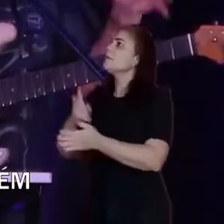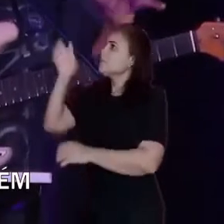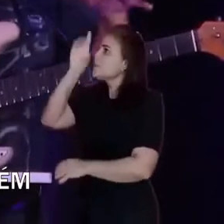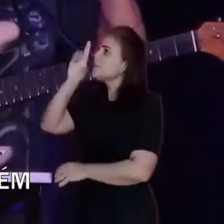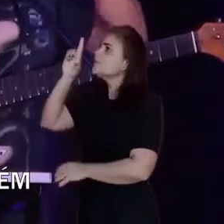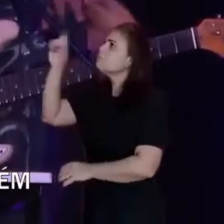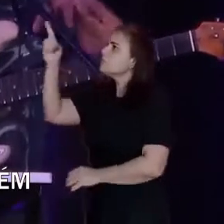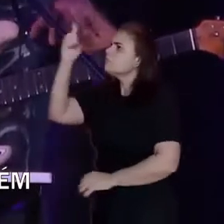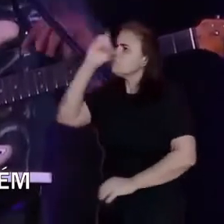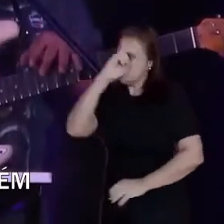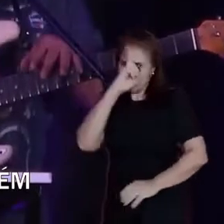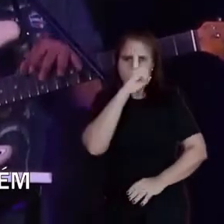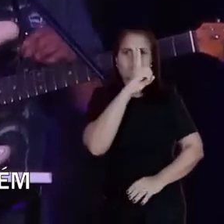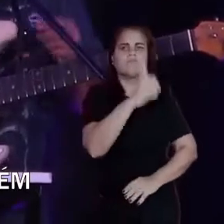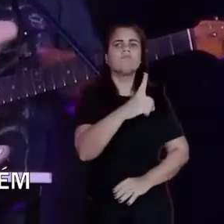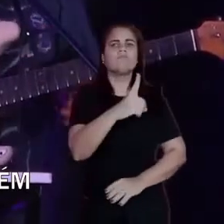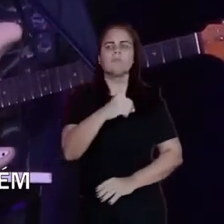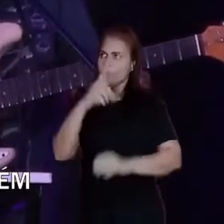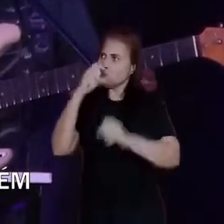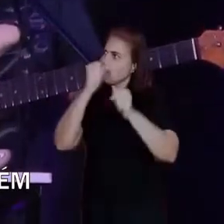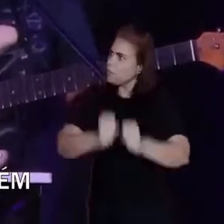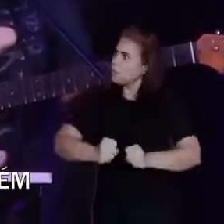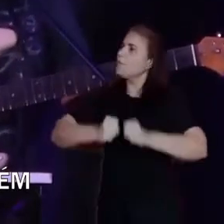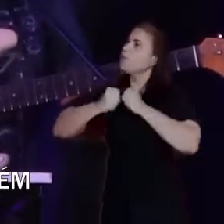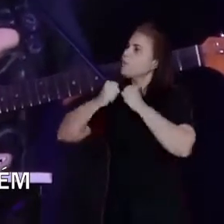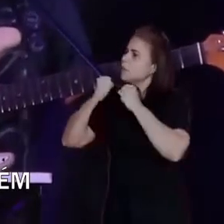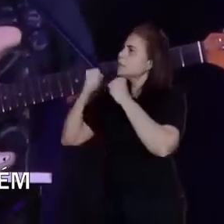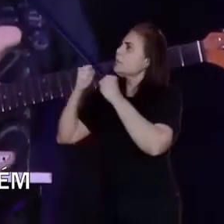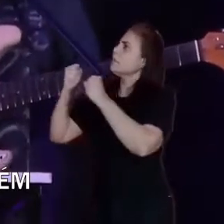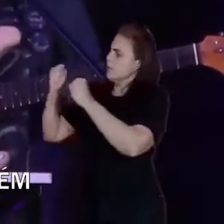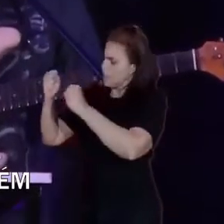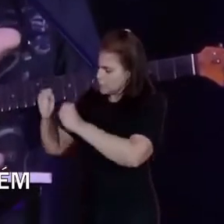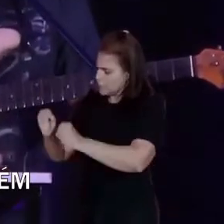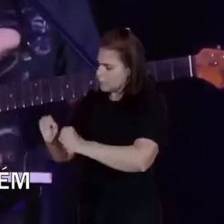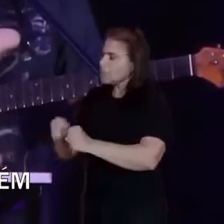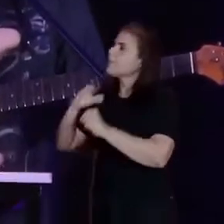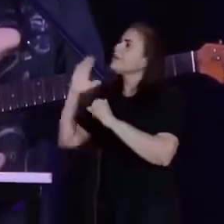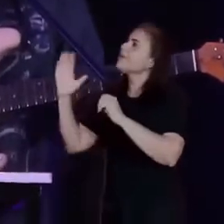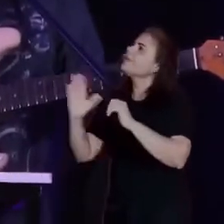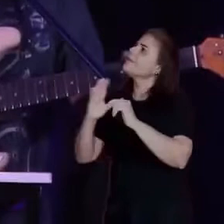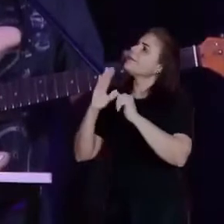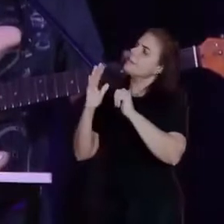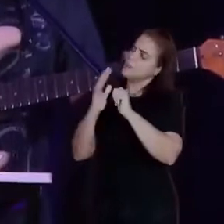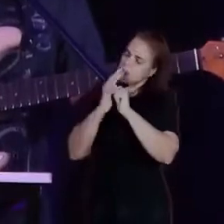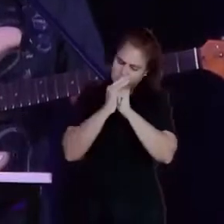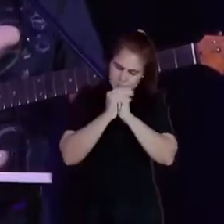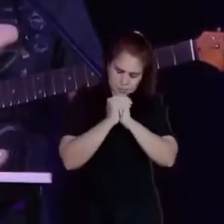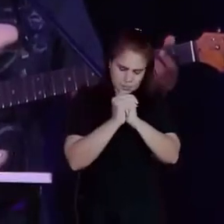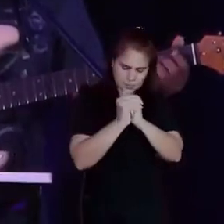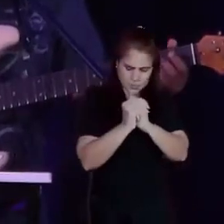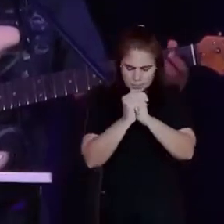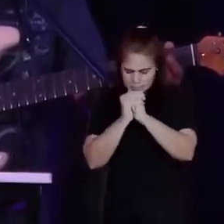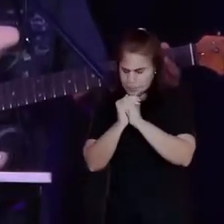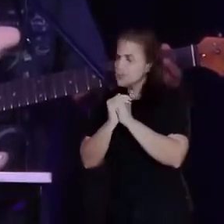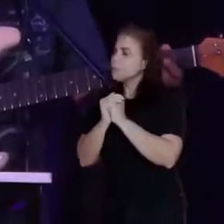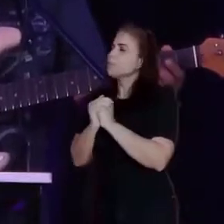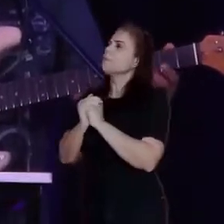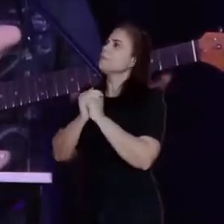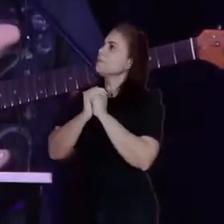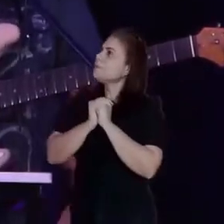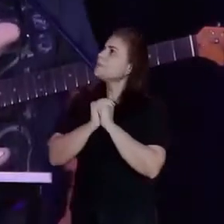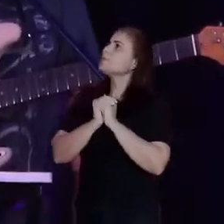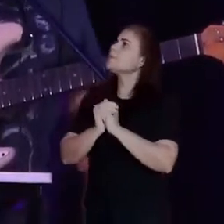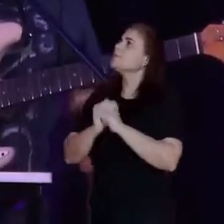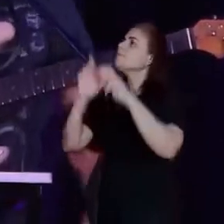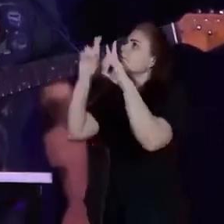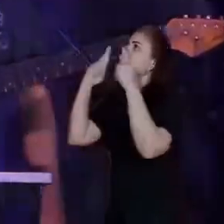meu filho e o poder amei amei